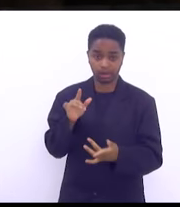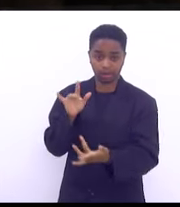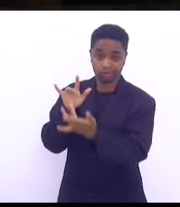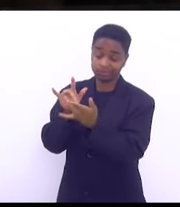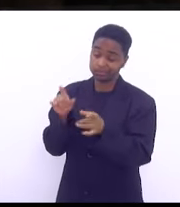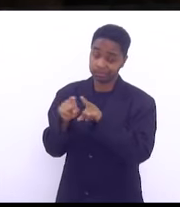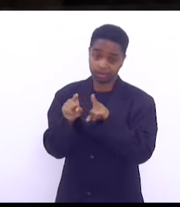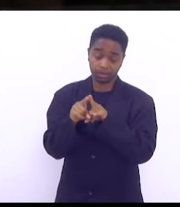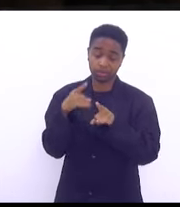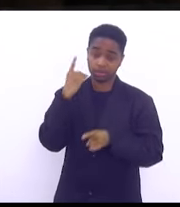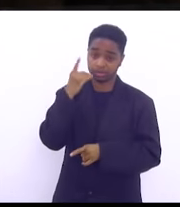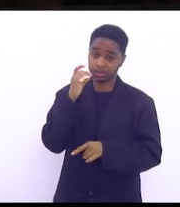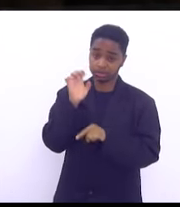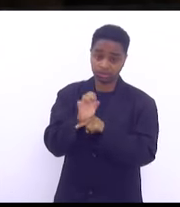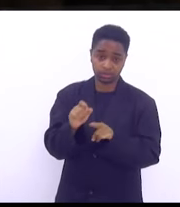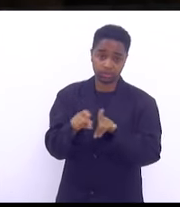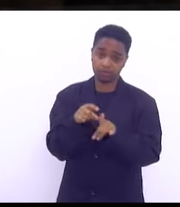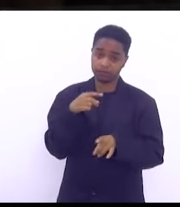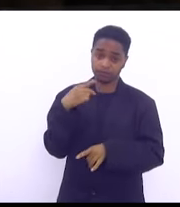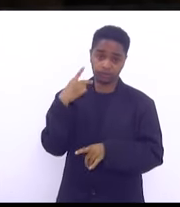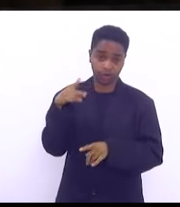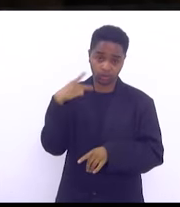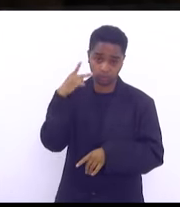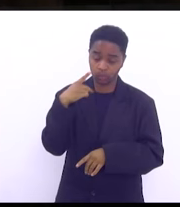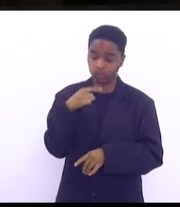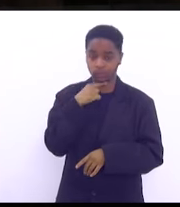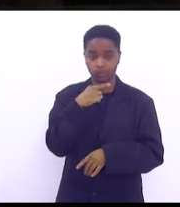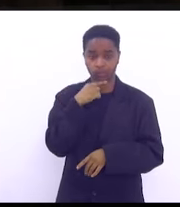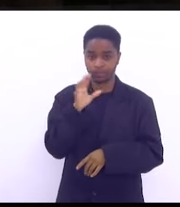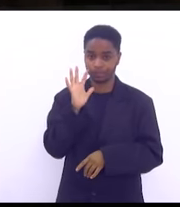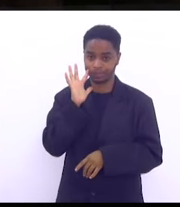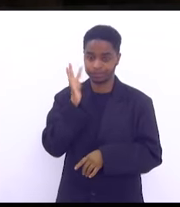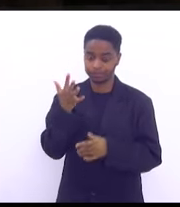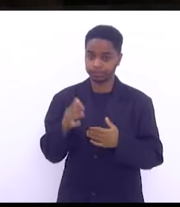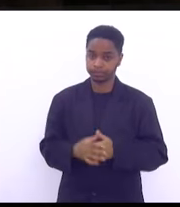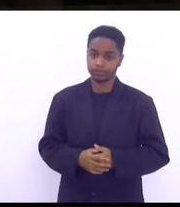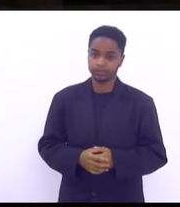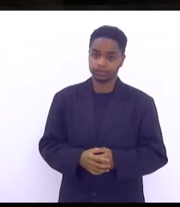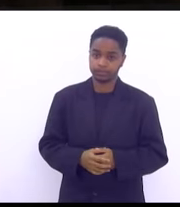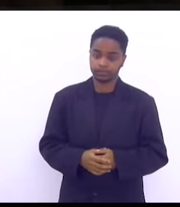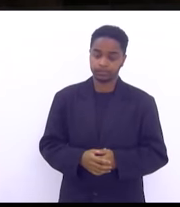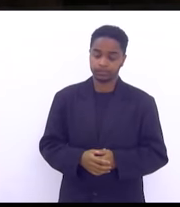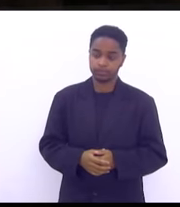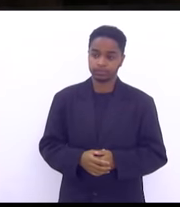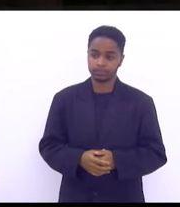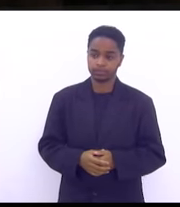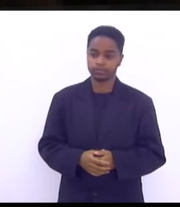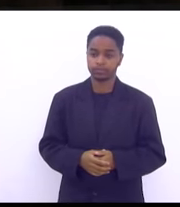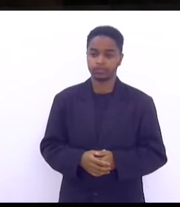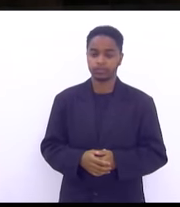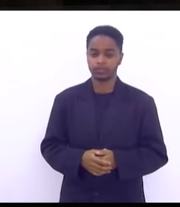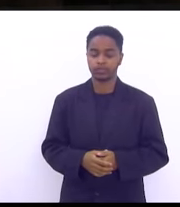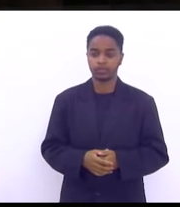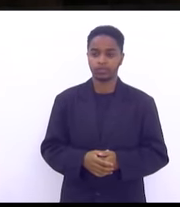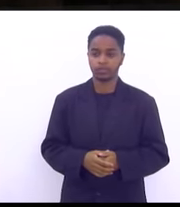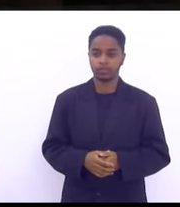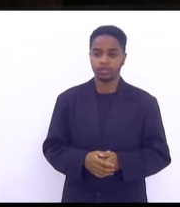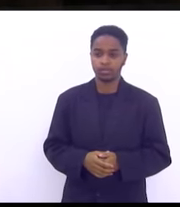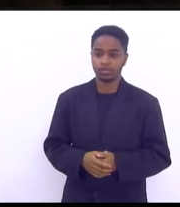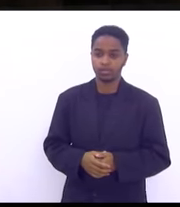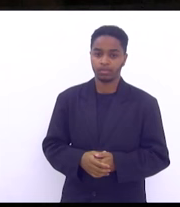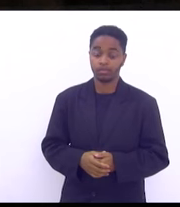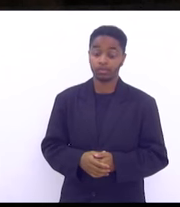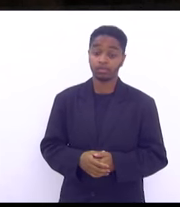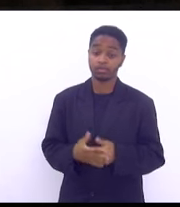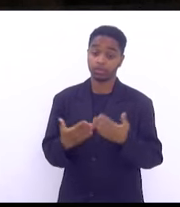deputados estaduais e vereadores. Quando isso, pelo menos para demandar, podia